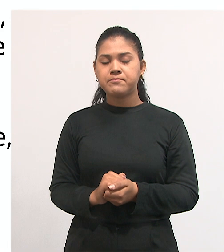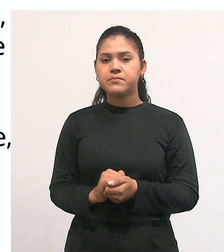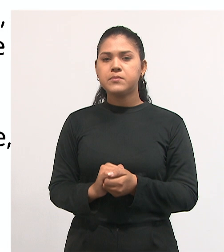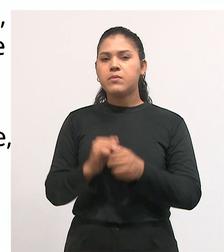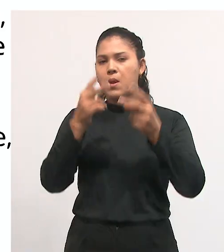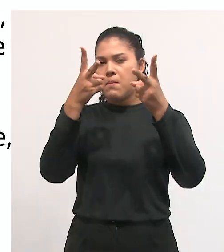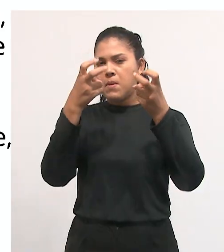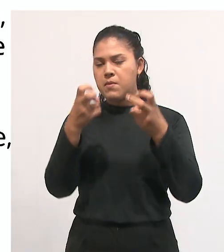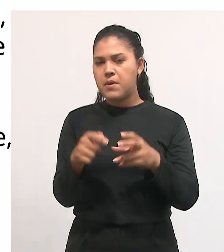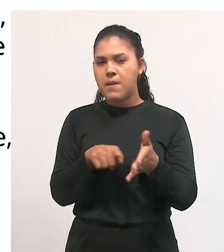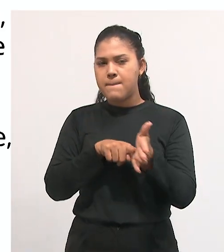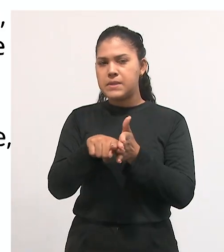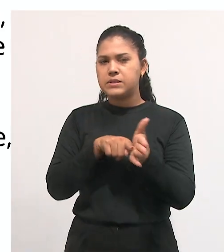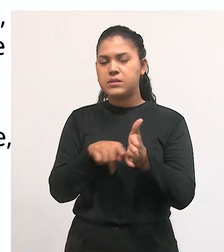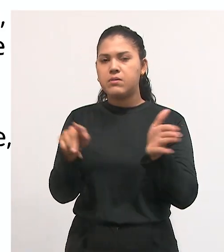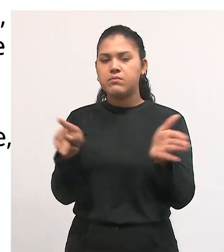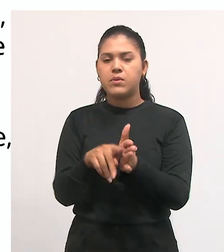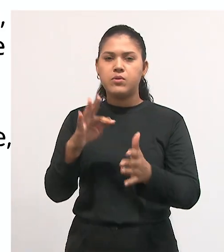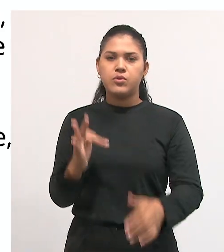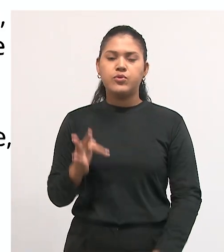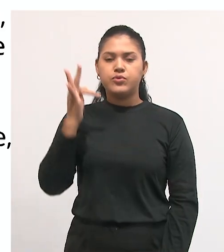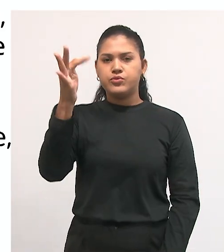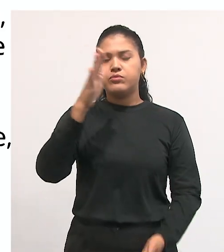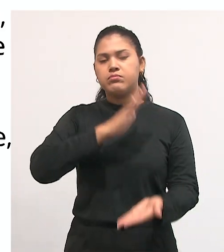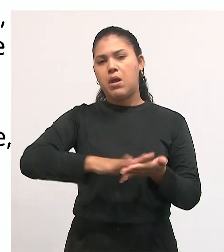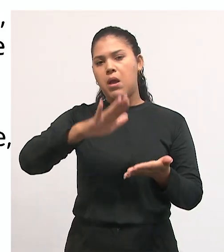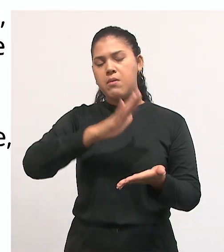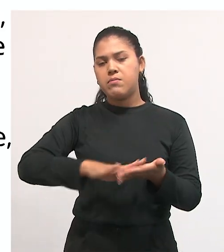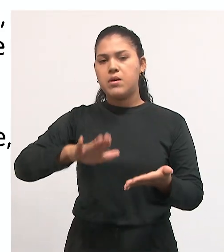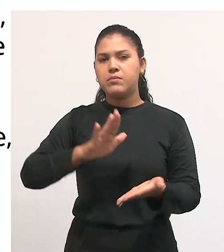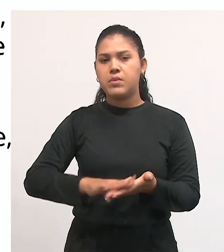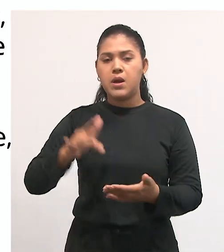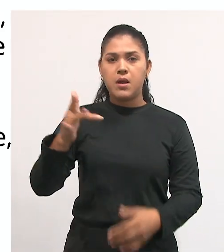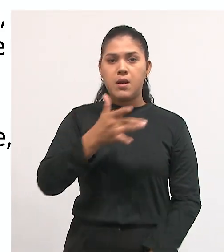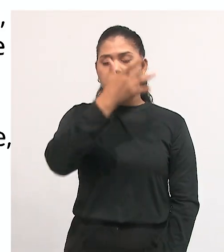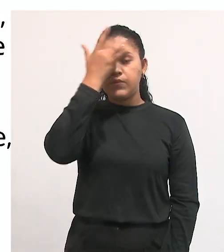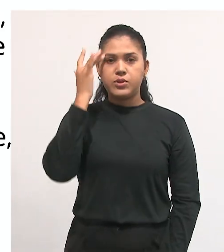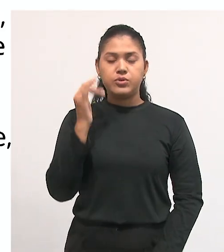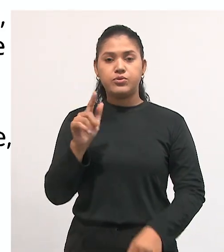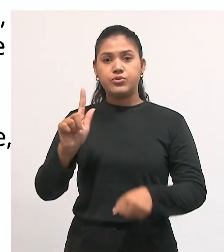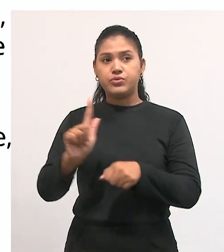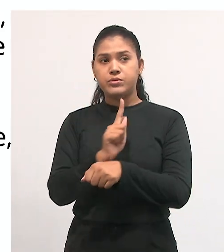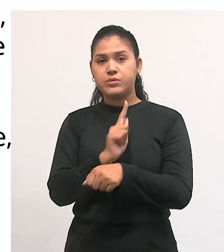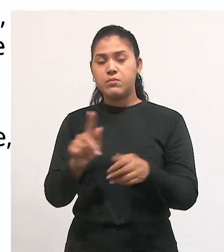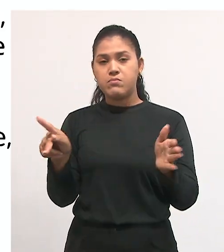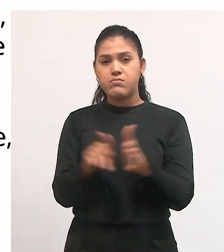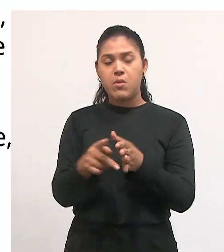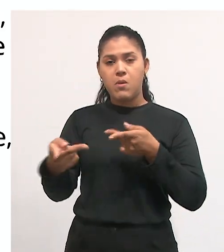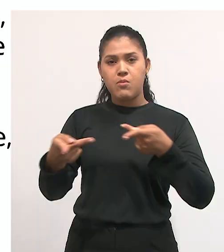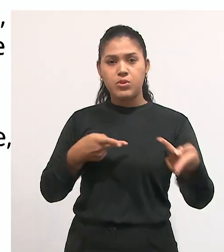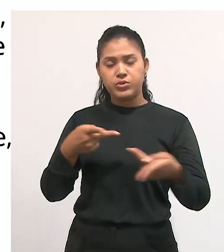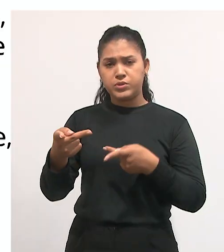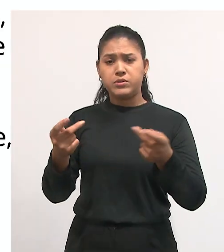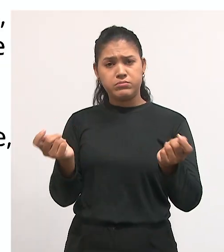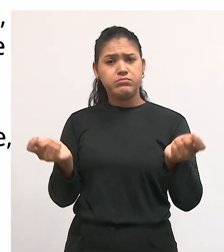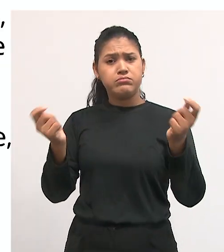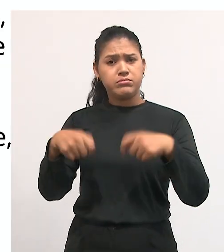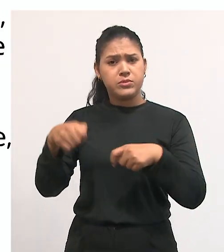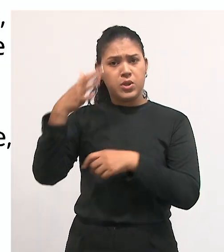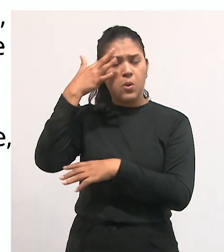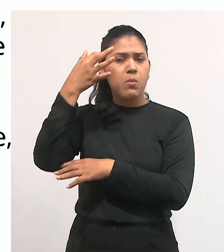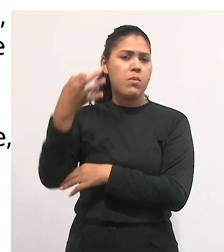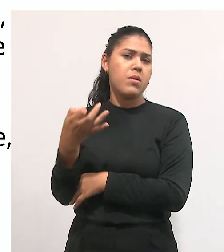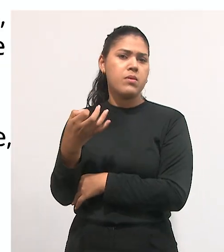Previsibilidade dos gastos que serão necessários, né? Uma boa gestão de projetos não só permite a estimativa dos custos de